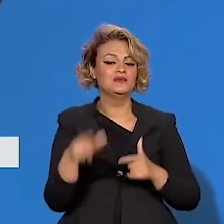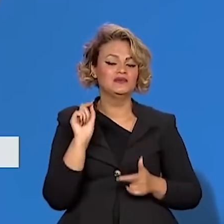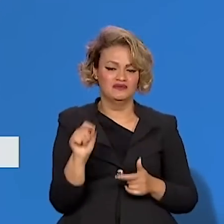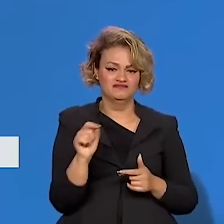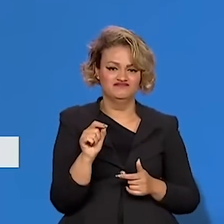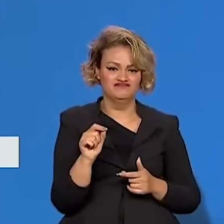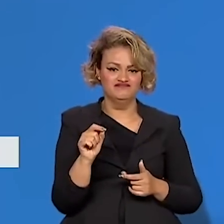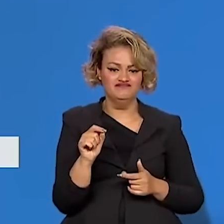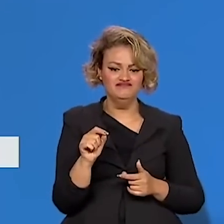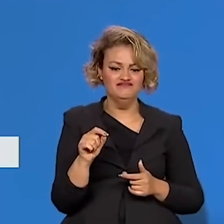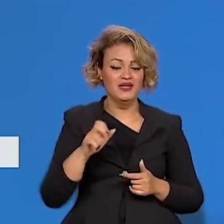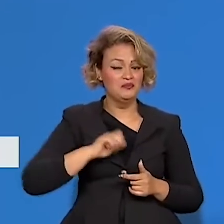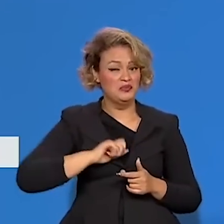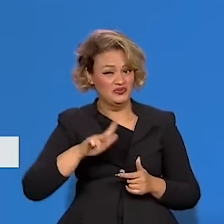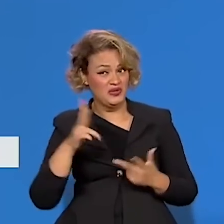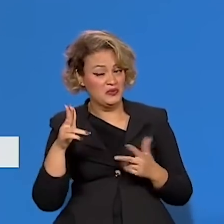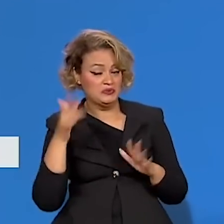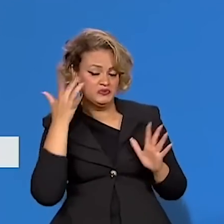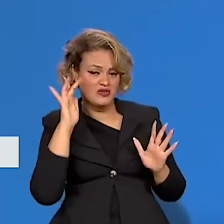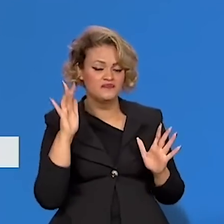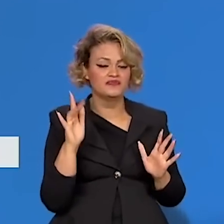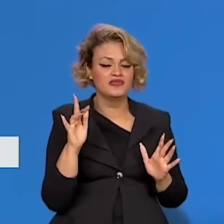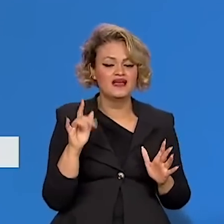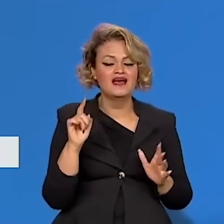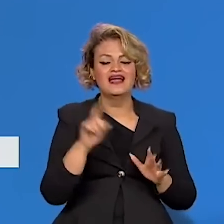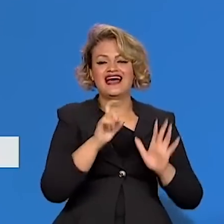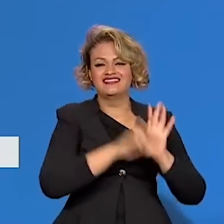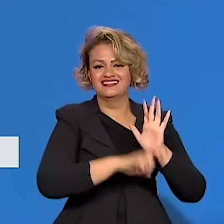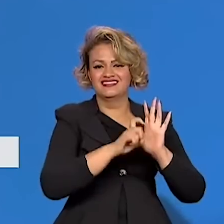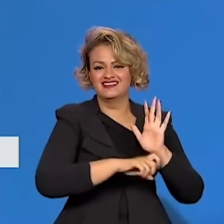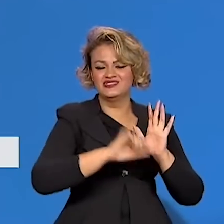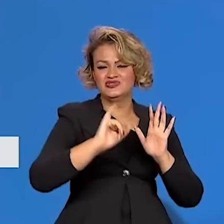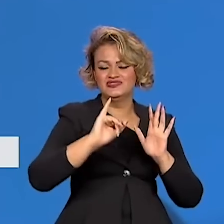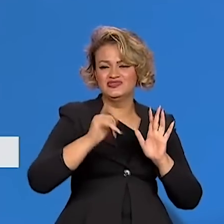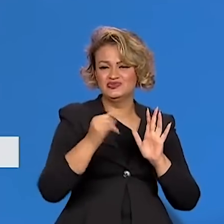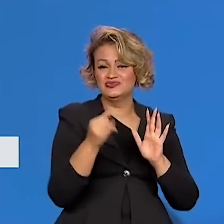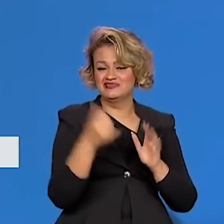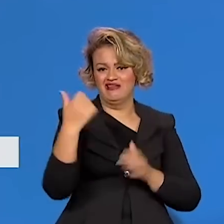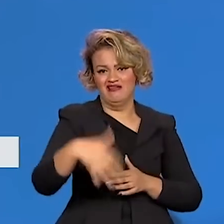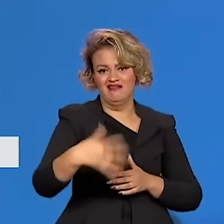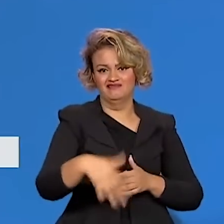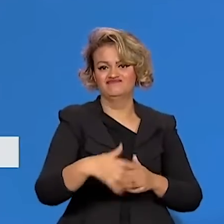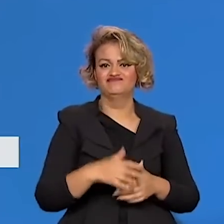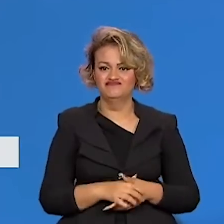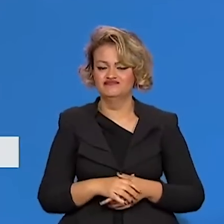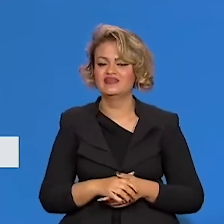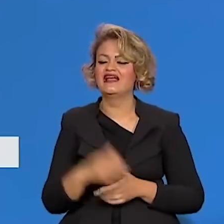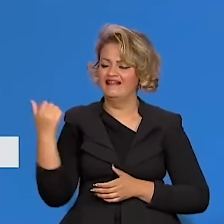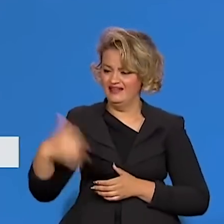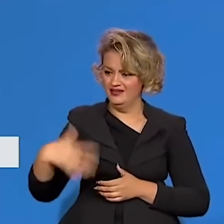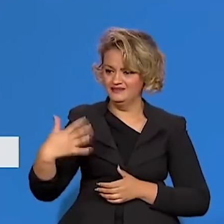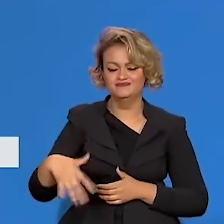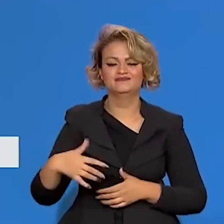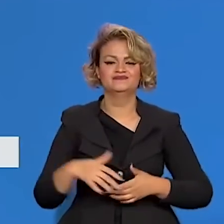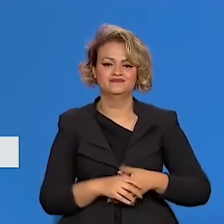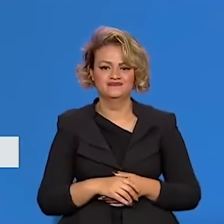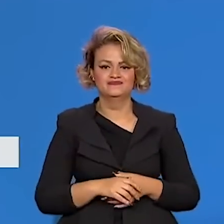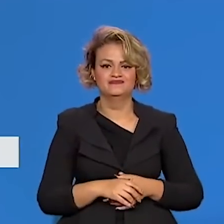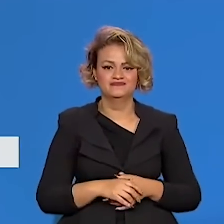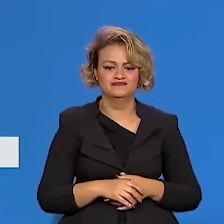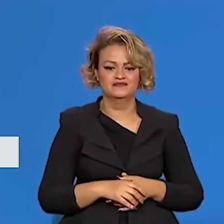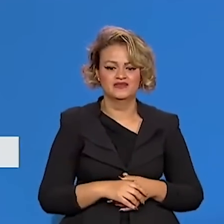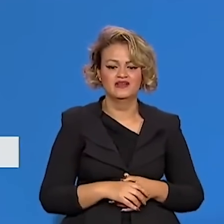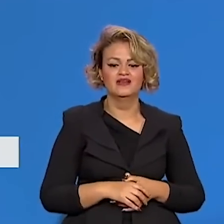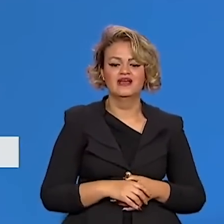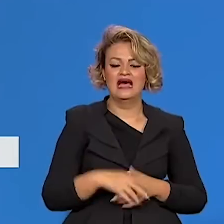que Portugal não sei se tem é que a nossa taxa de juro é muito alta é muito no